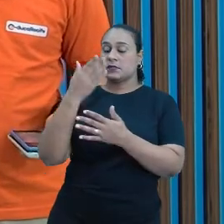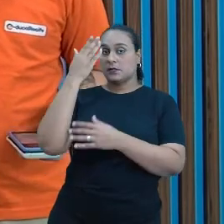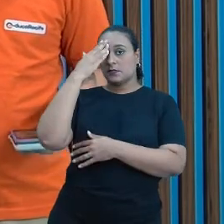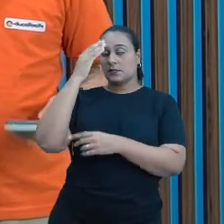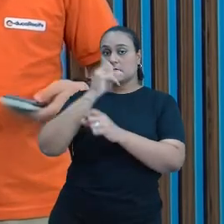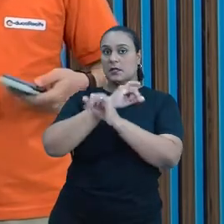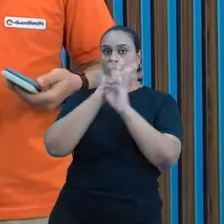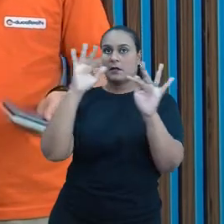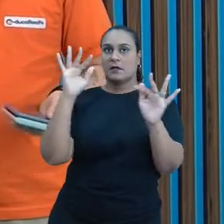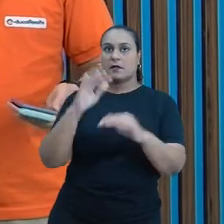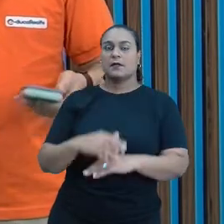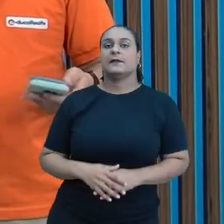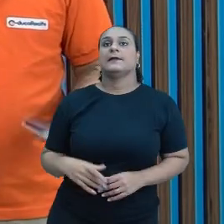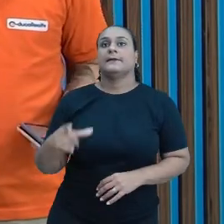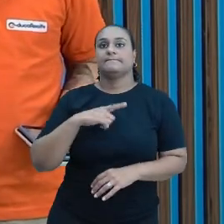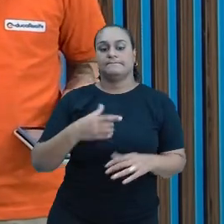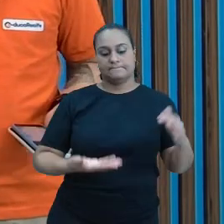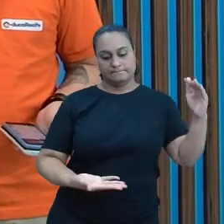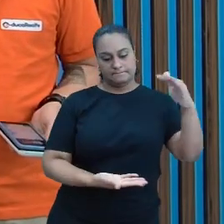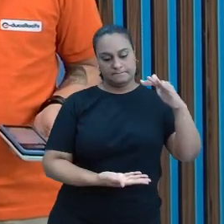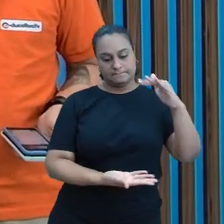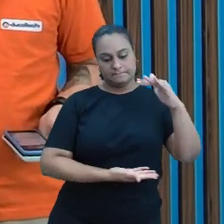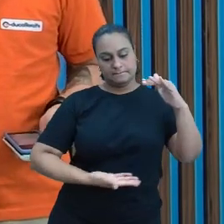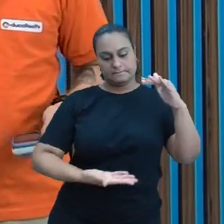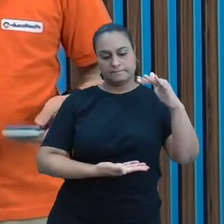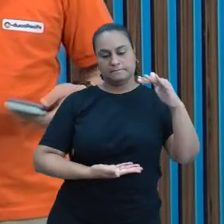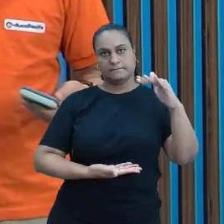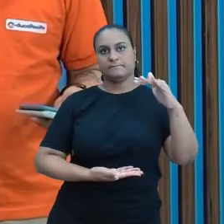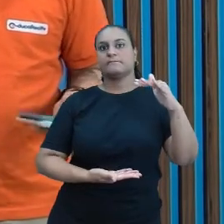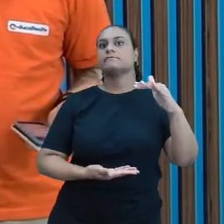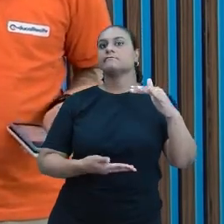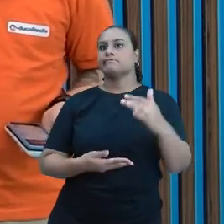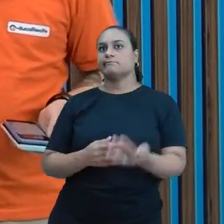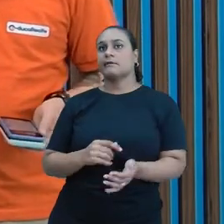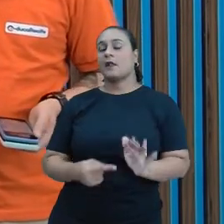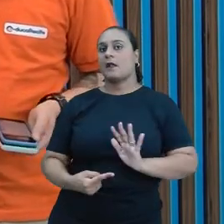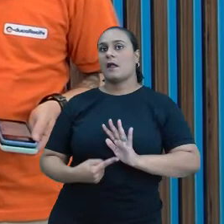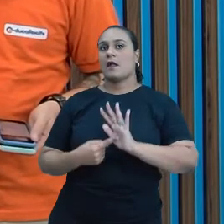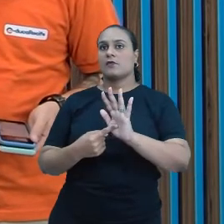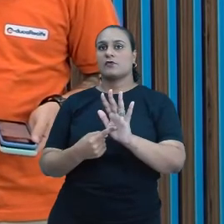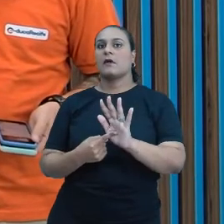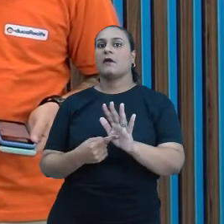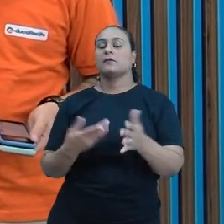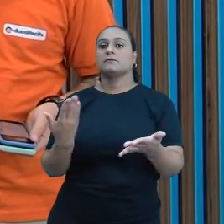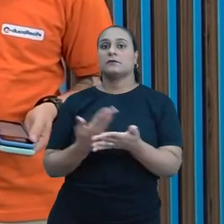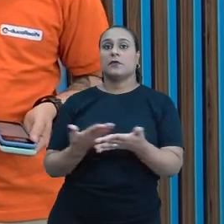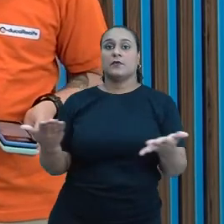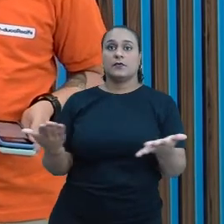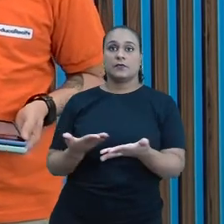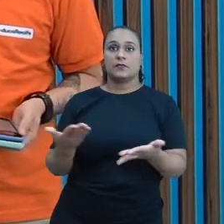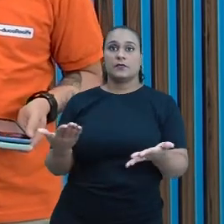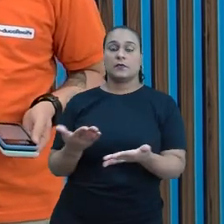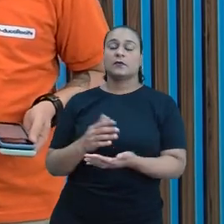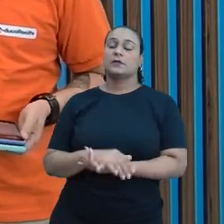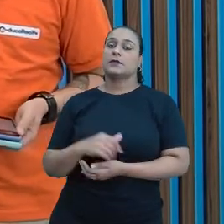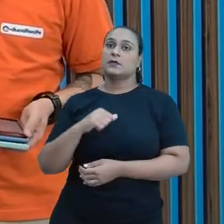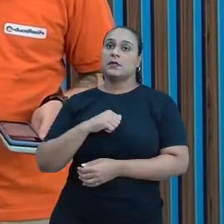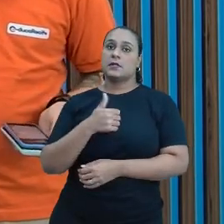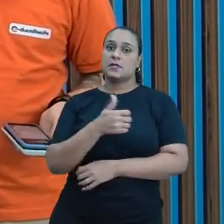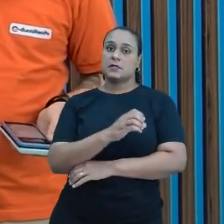tem aí o volume do cilindro e o volume do prisma estabelecido na aula de hoje, tá certo? Ou seja, caberiam